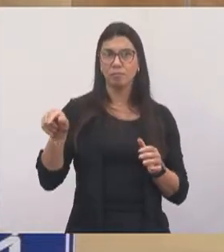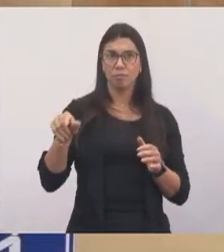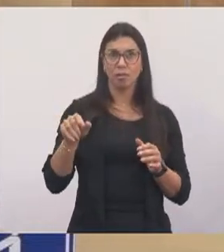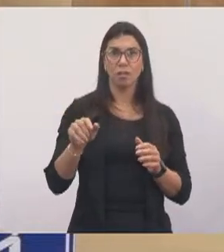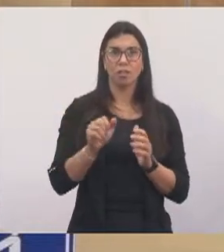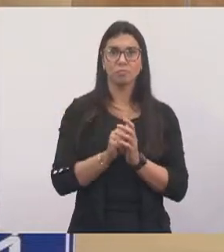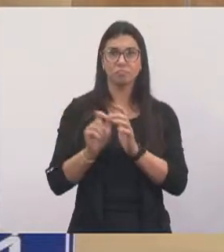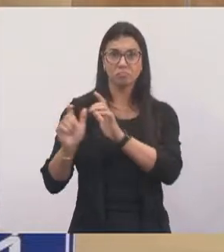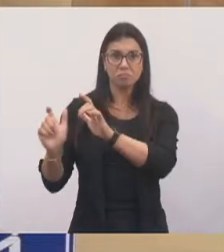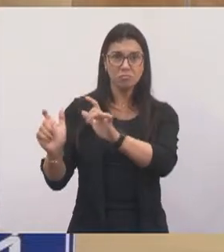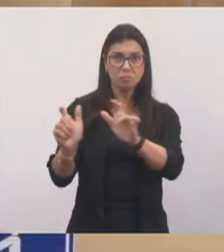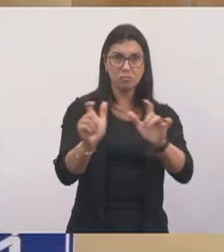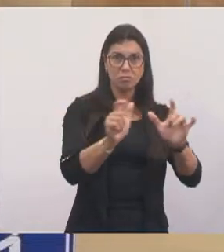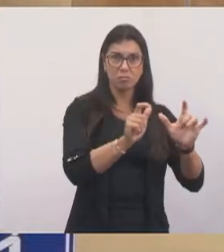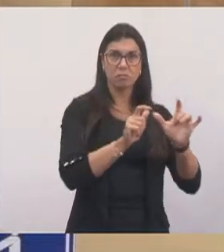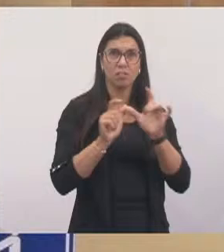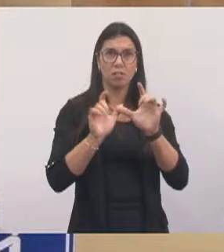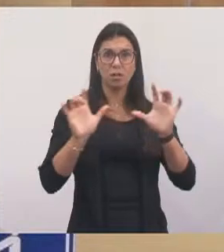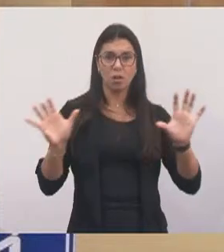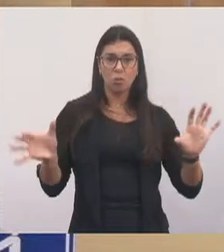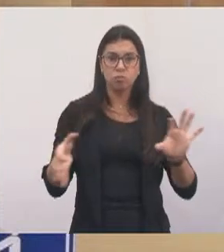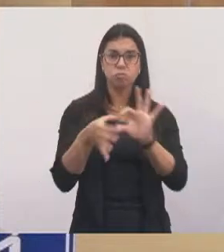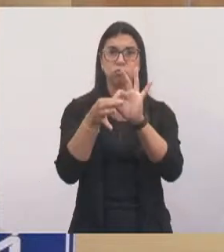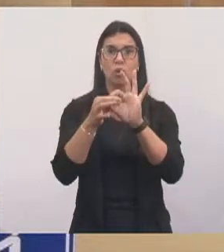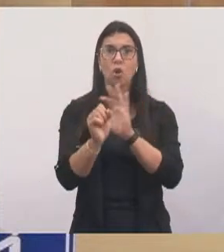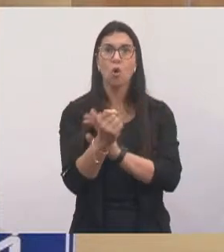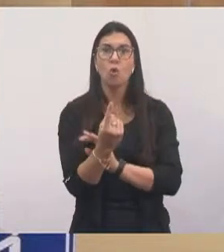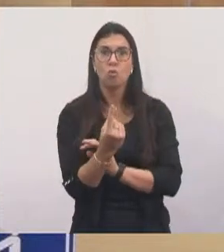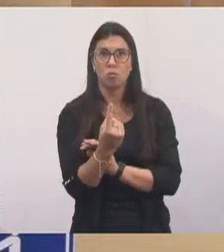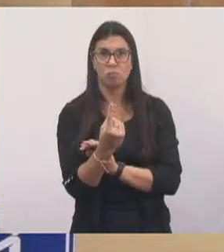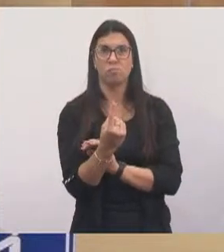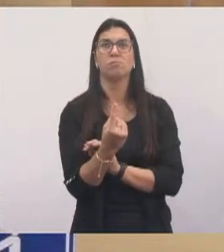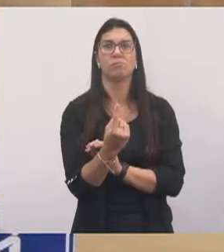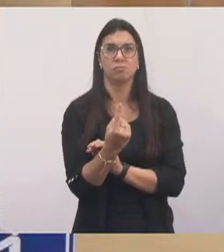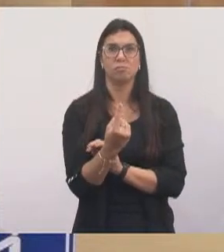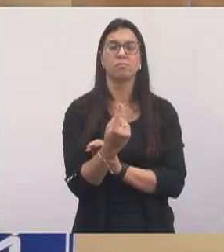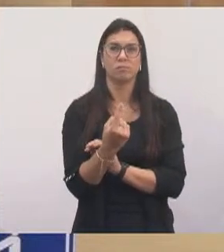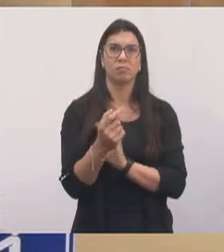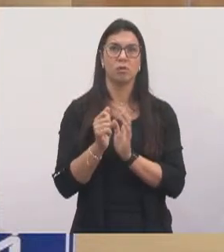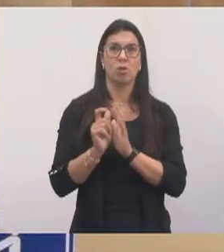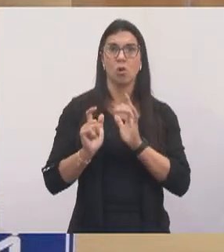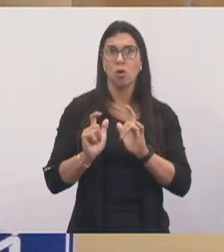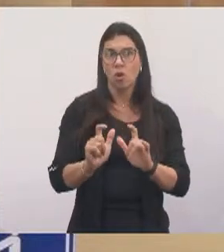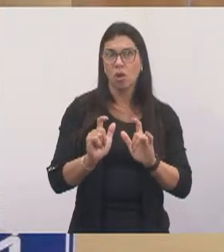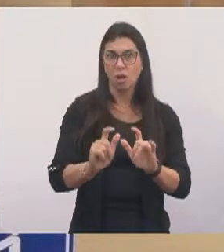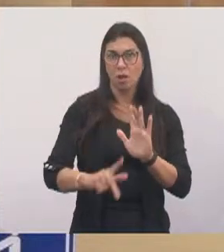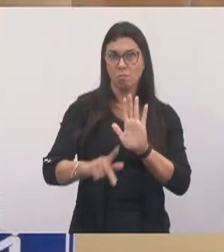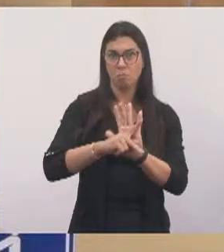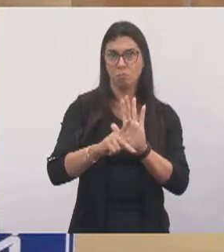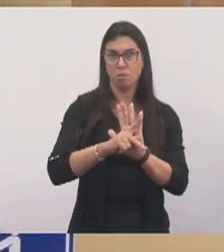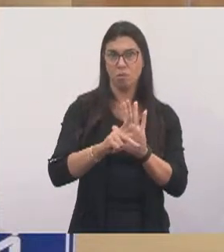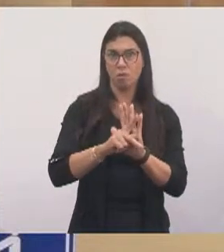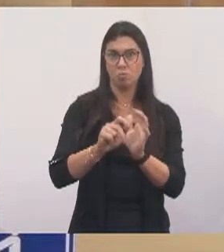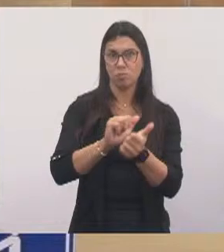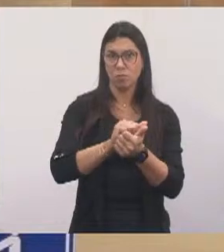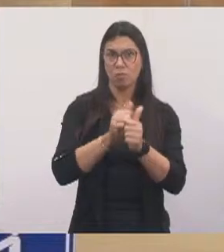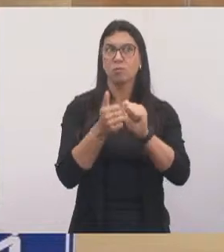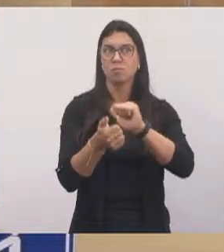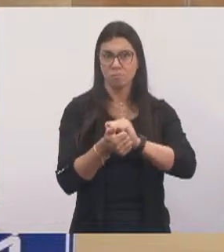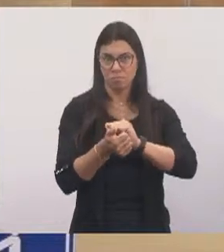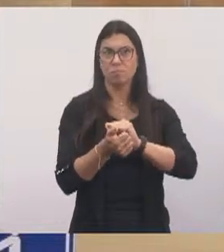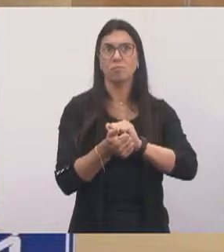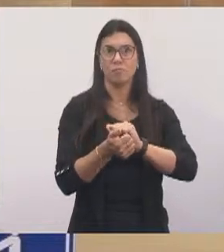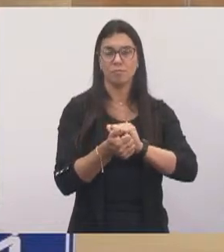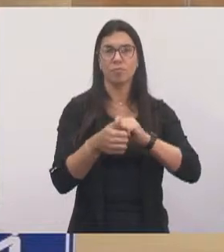associação municipal, a uma liga municipal, que automaticamente também é ligada a uma federação dentro